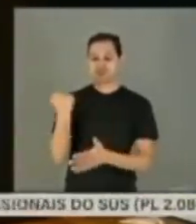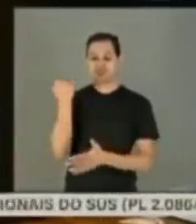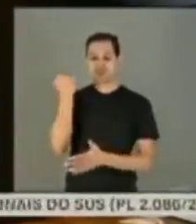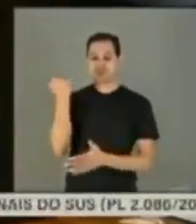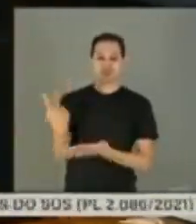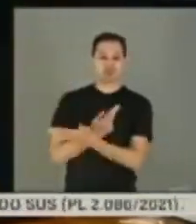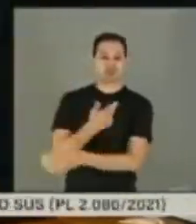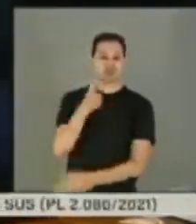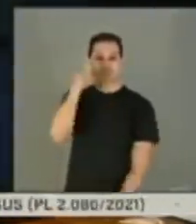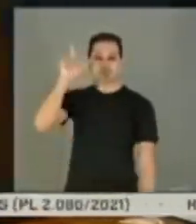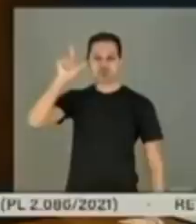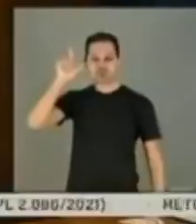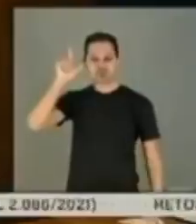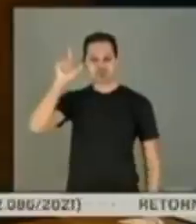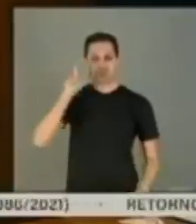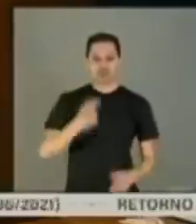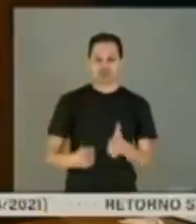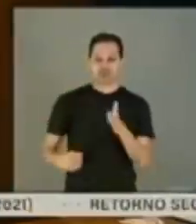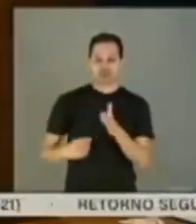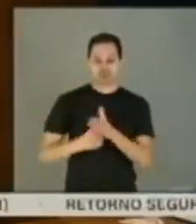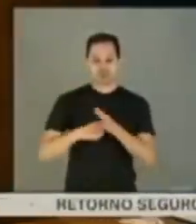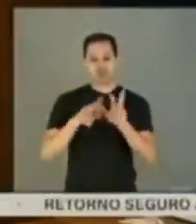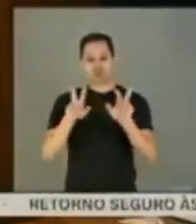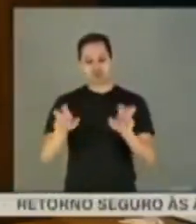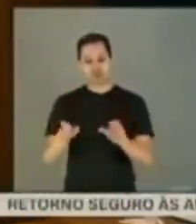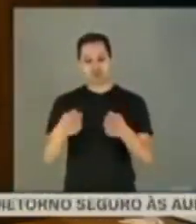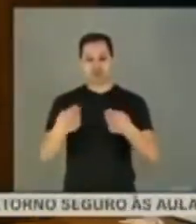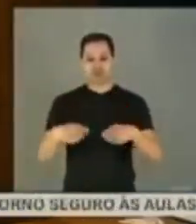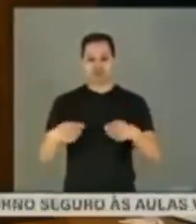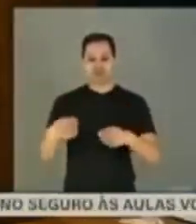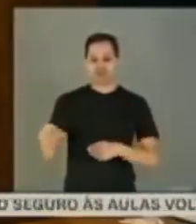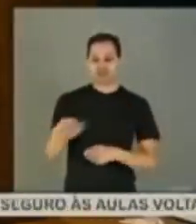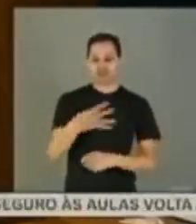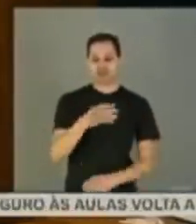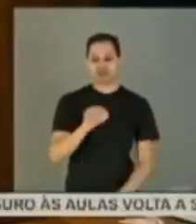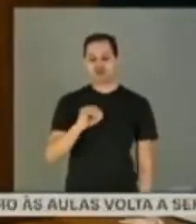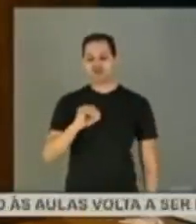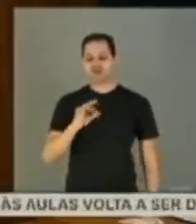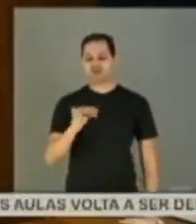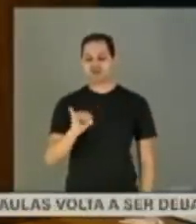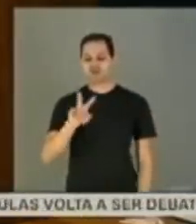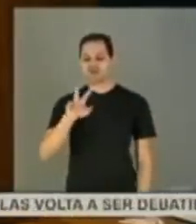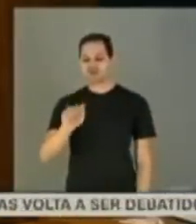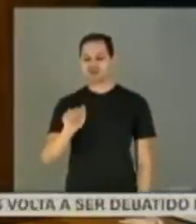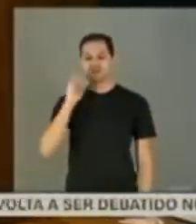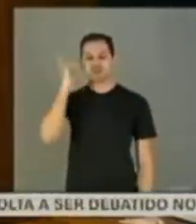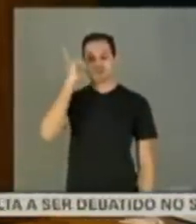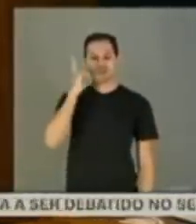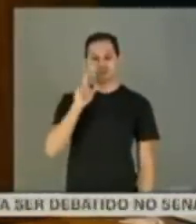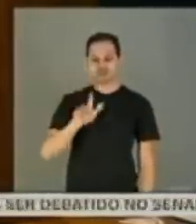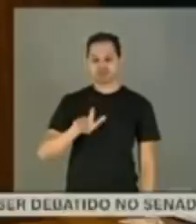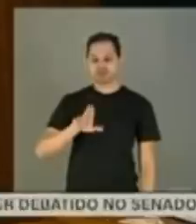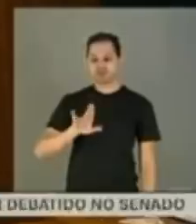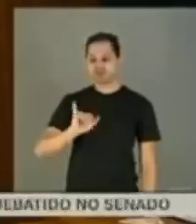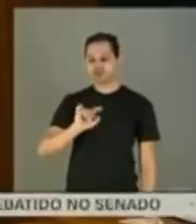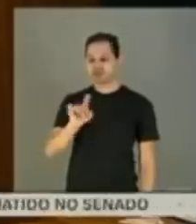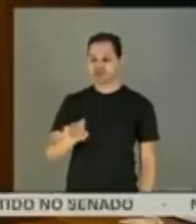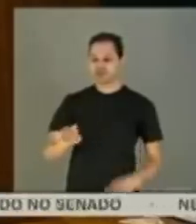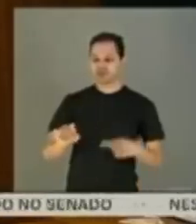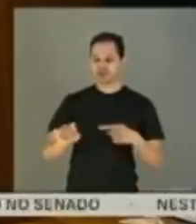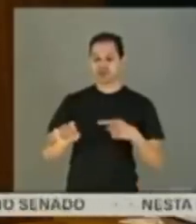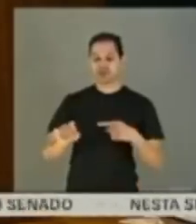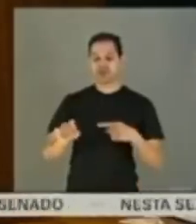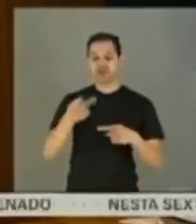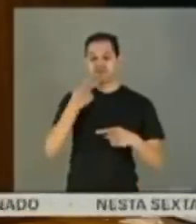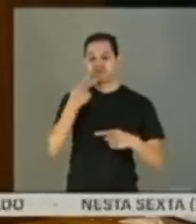ontem. Denúncias que envolvem a necessidade de uma nova oitiva do deputado federal Luiz Miranda, uma vez que ele refere,